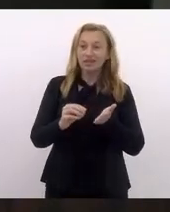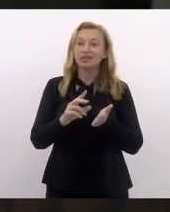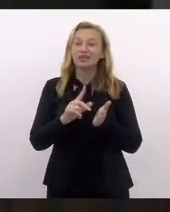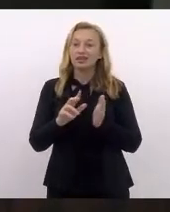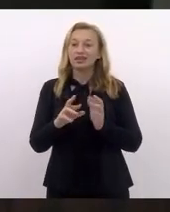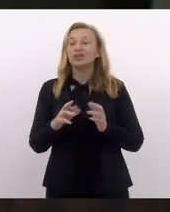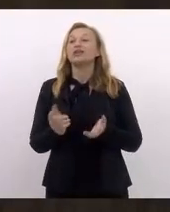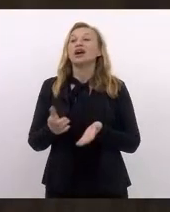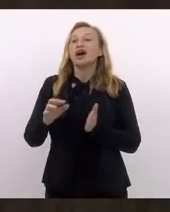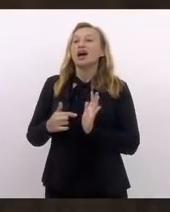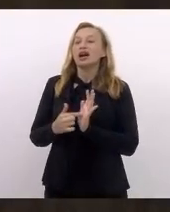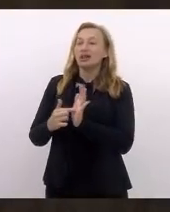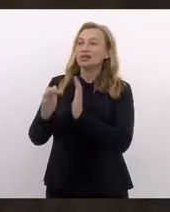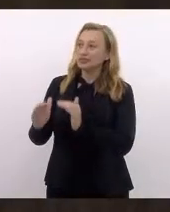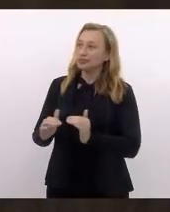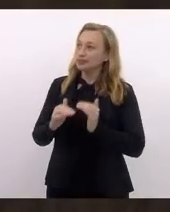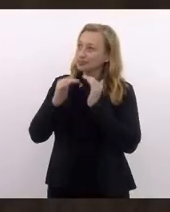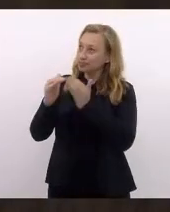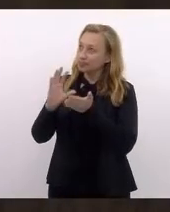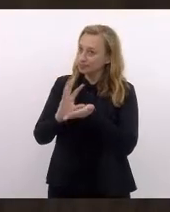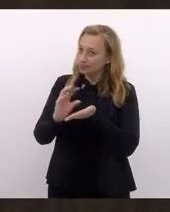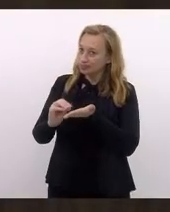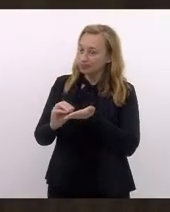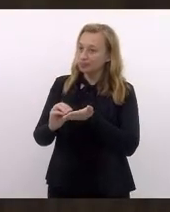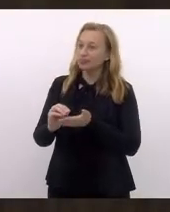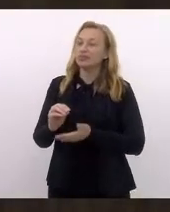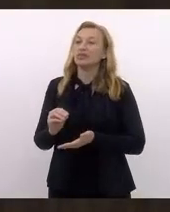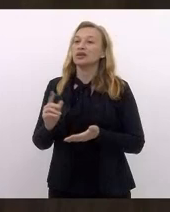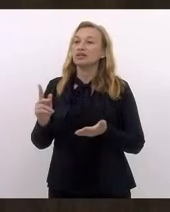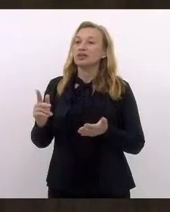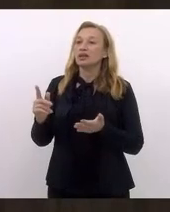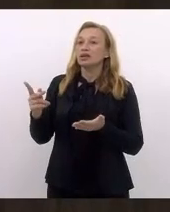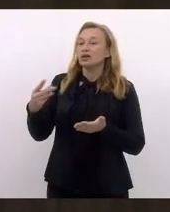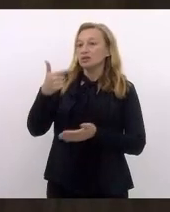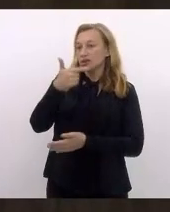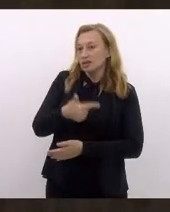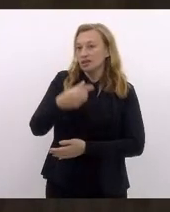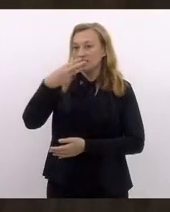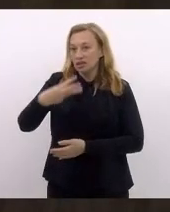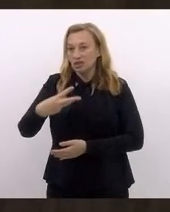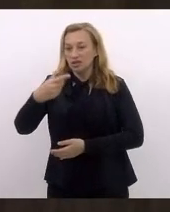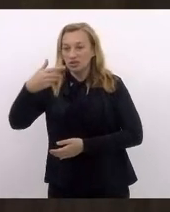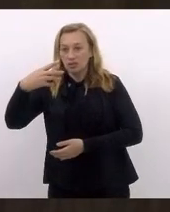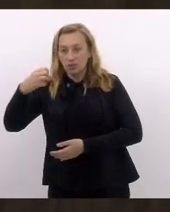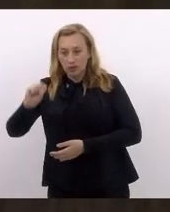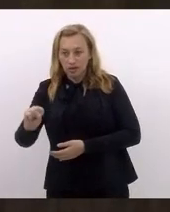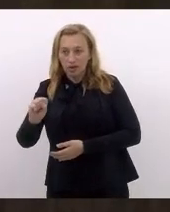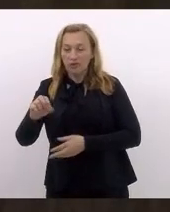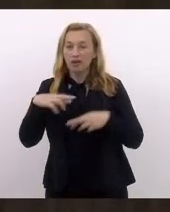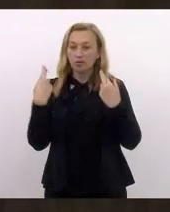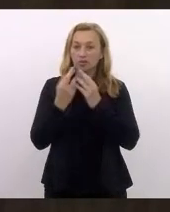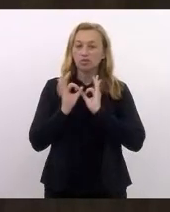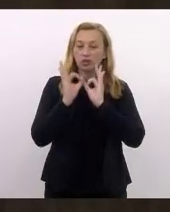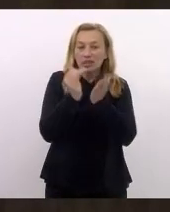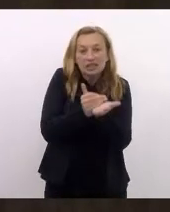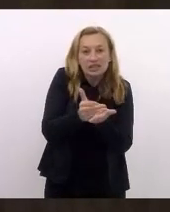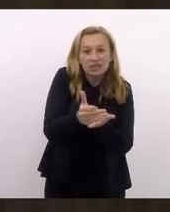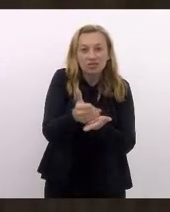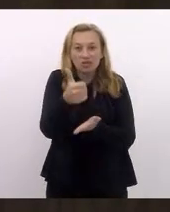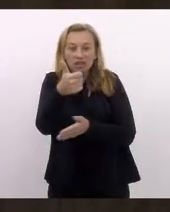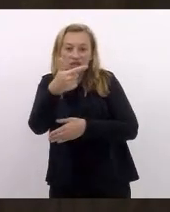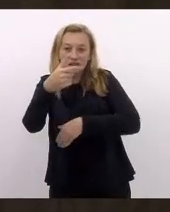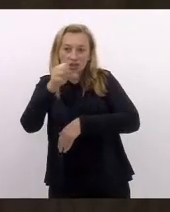da sessão anterior reflete com exatidão ocorrido na 238ª a sessão extraordinária que